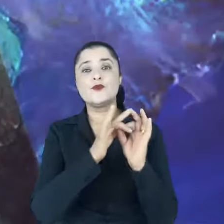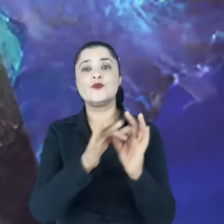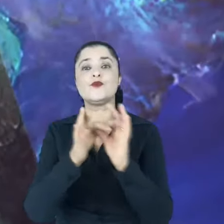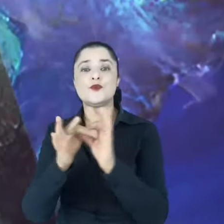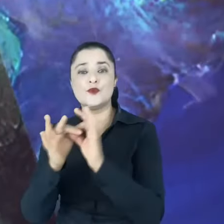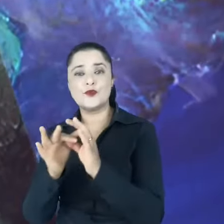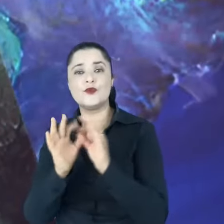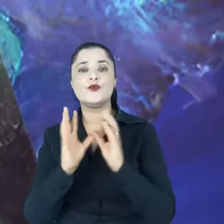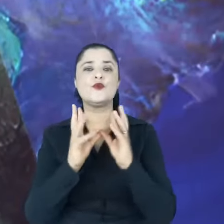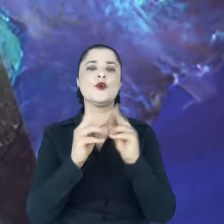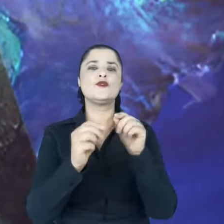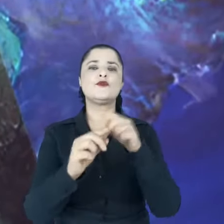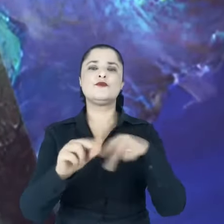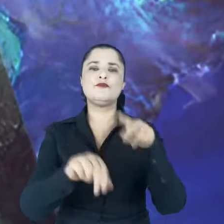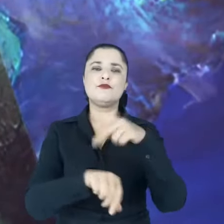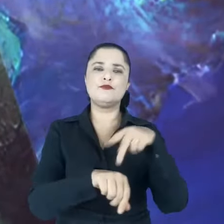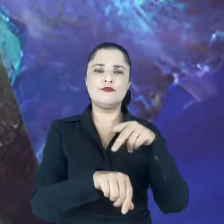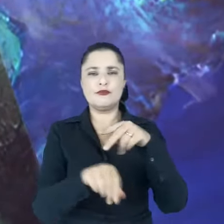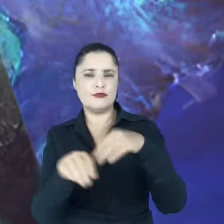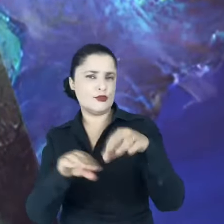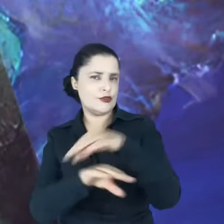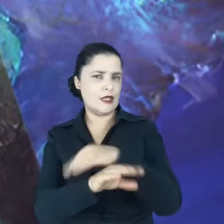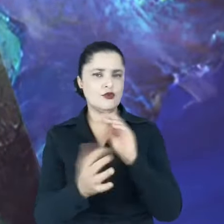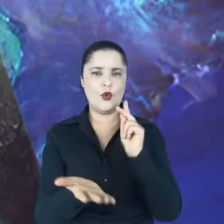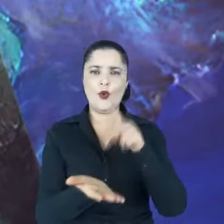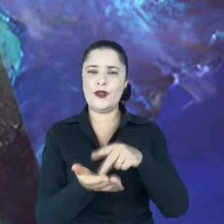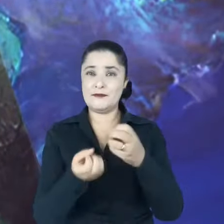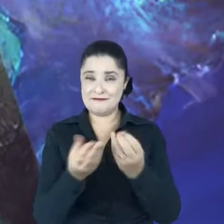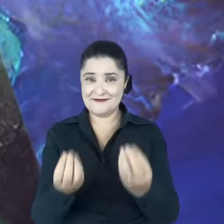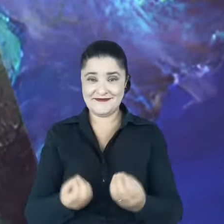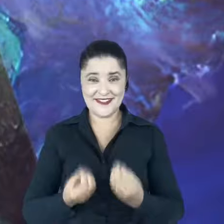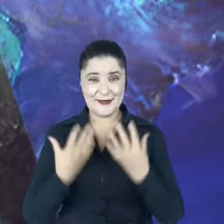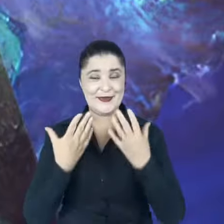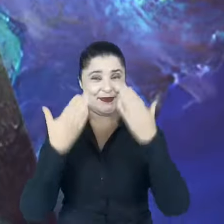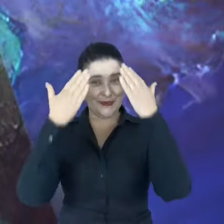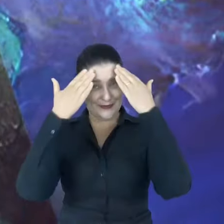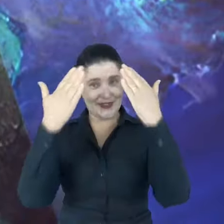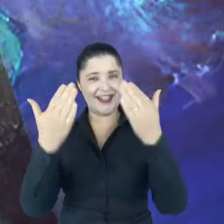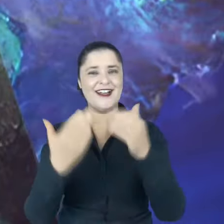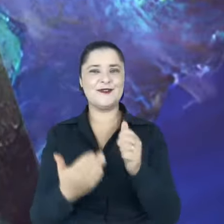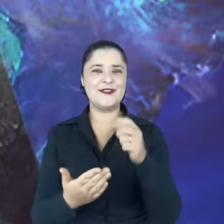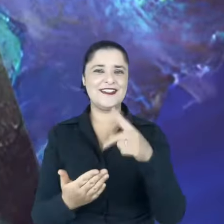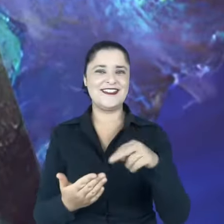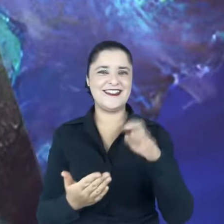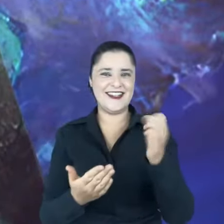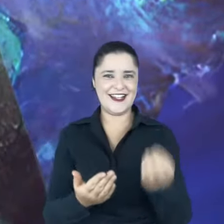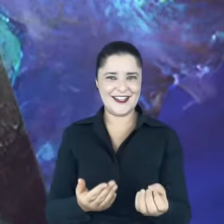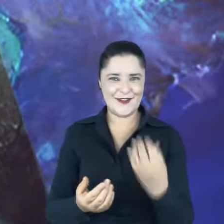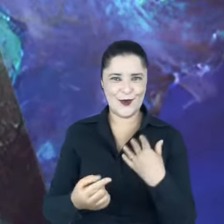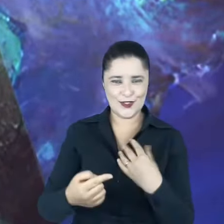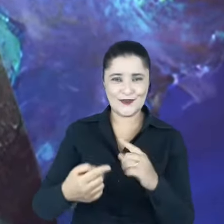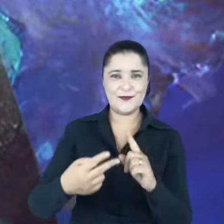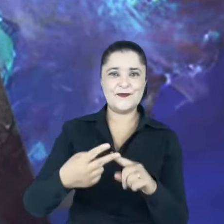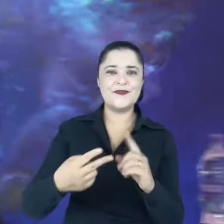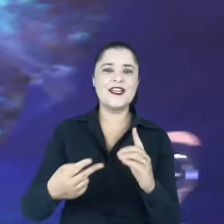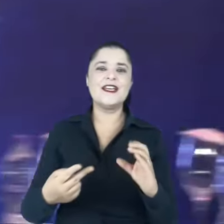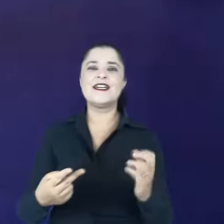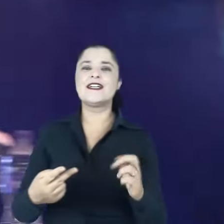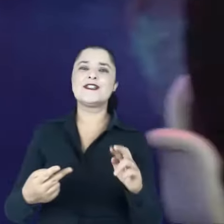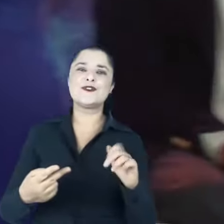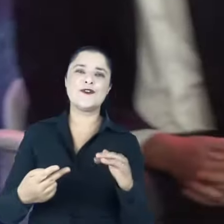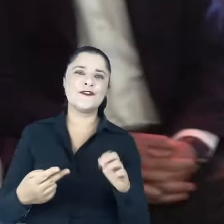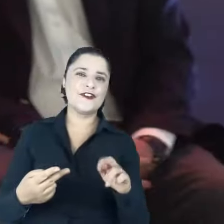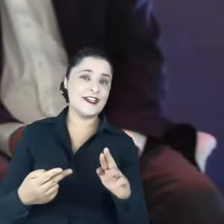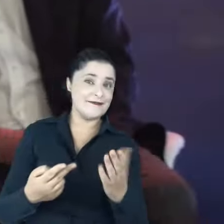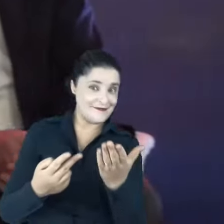projetos concretos. Bem, era para inspirar mesmo, André. Obrigado por essa devolutiva. Christopher, parceiros,